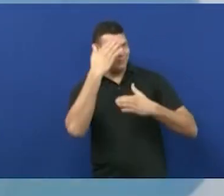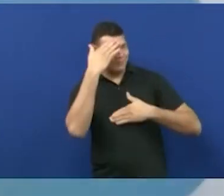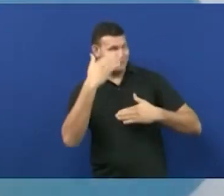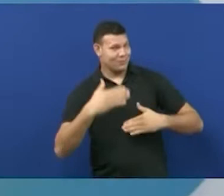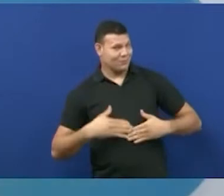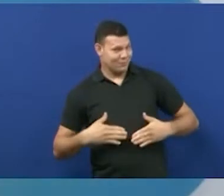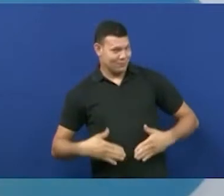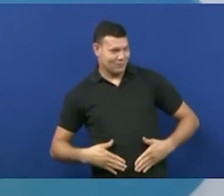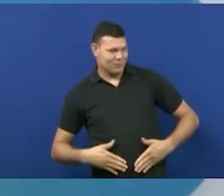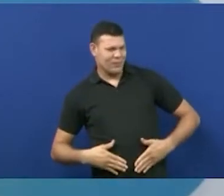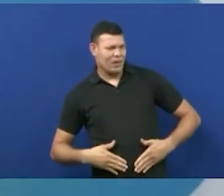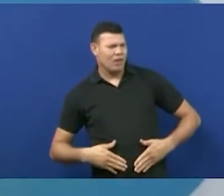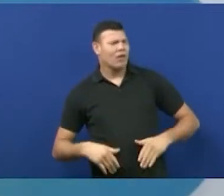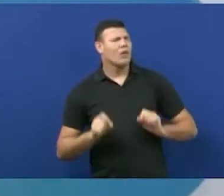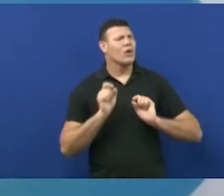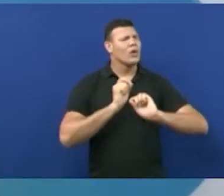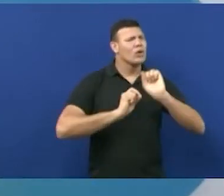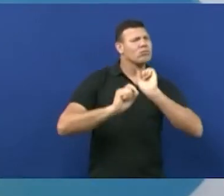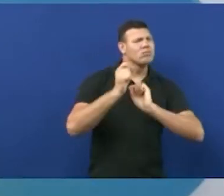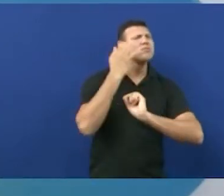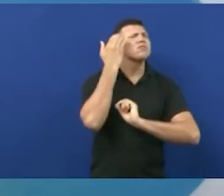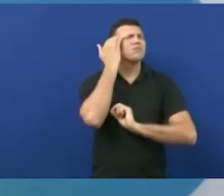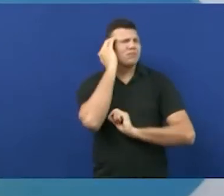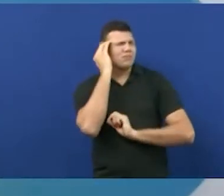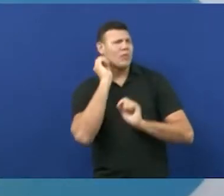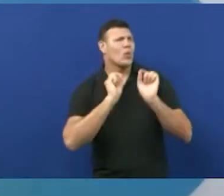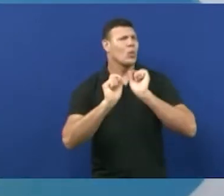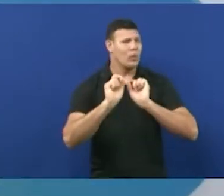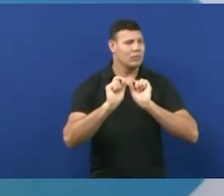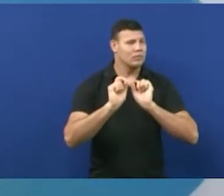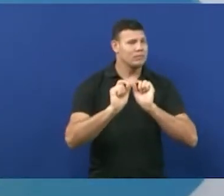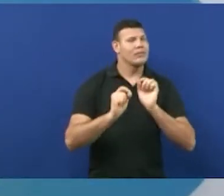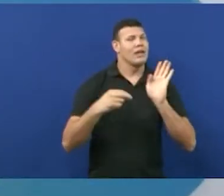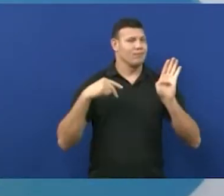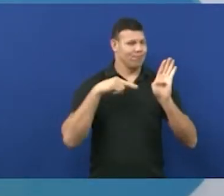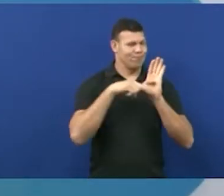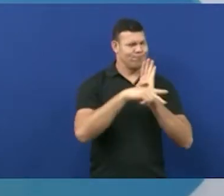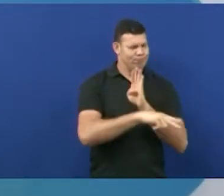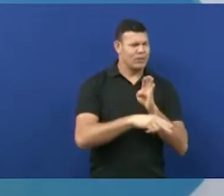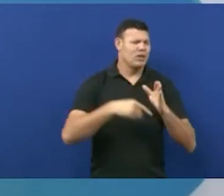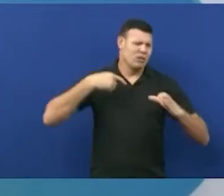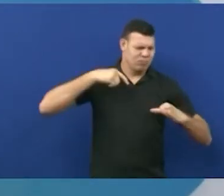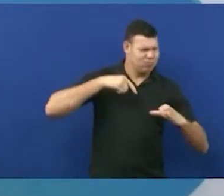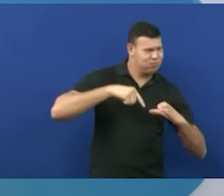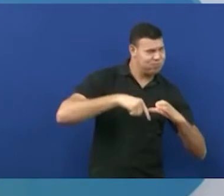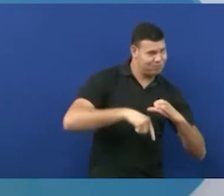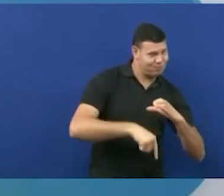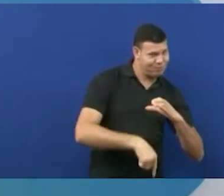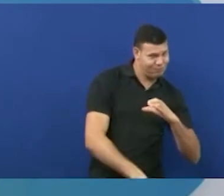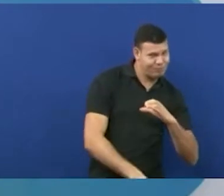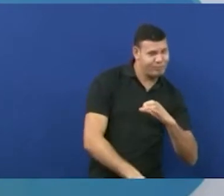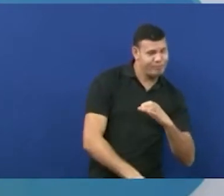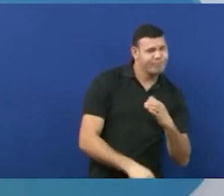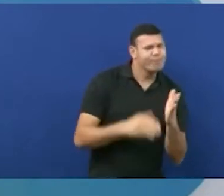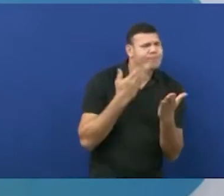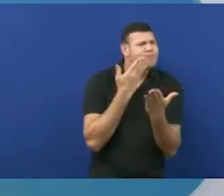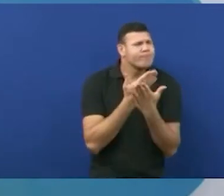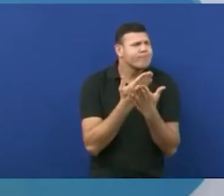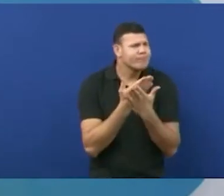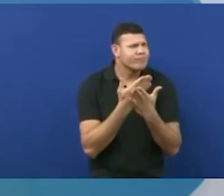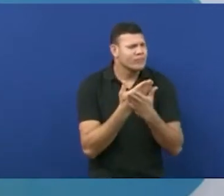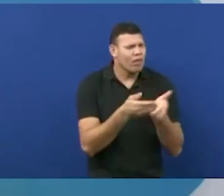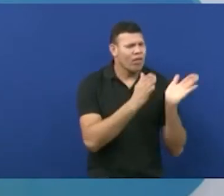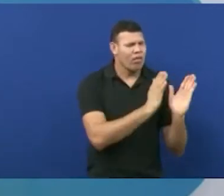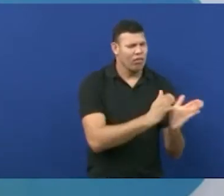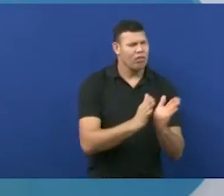Antes de tudo, precisamos entender que a biologia é um campo muito complexo de estudo. E para que possamos entender um